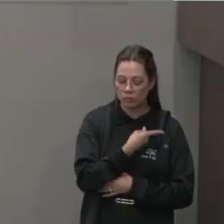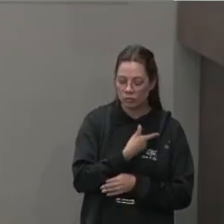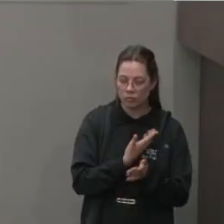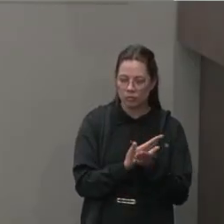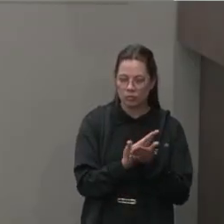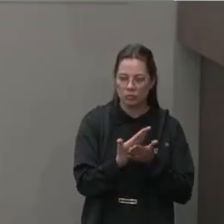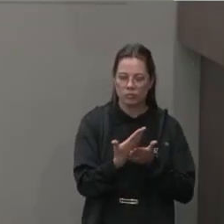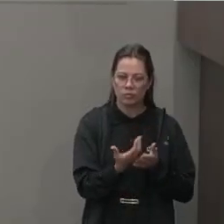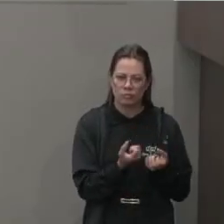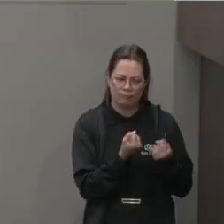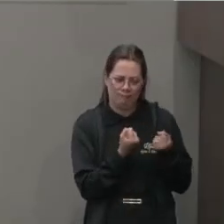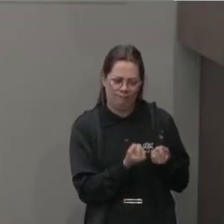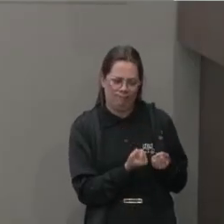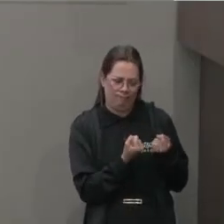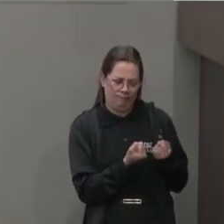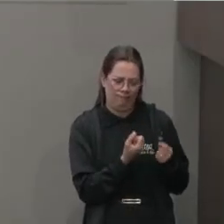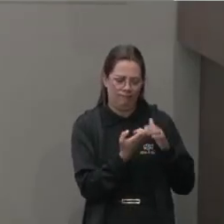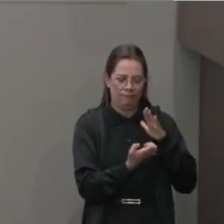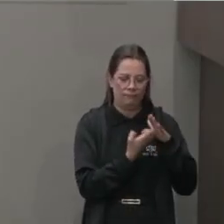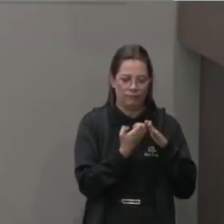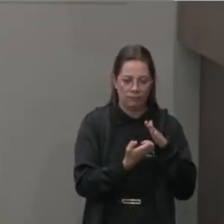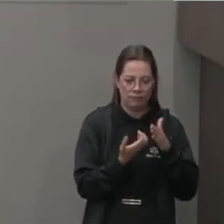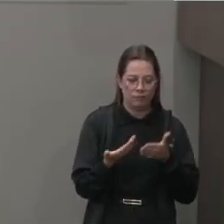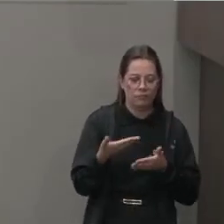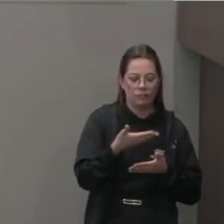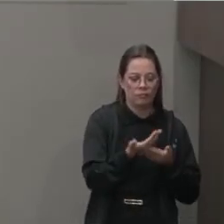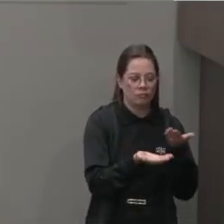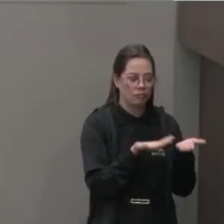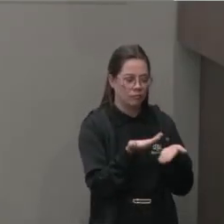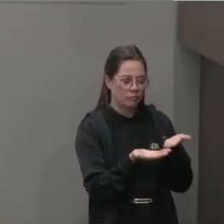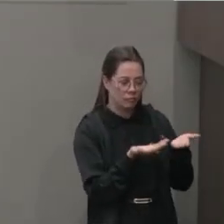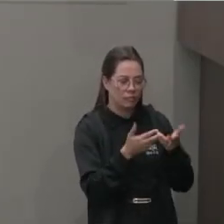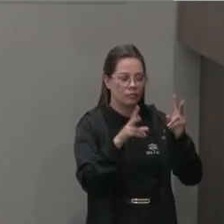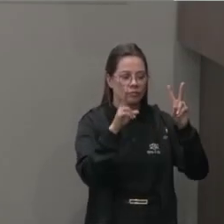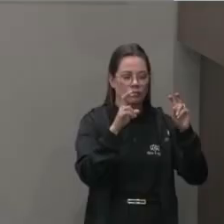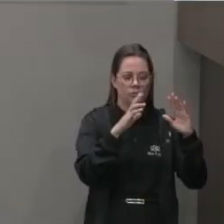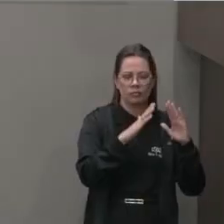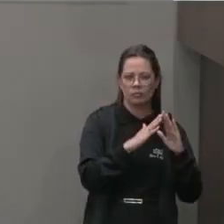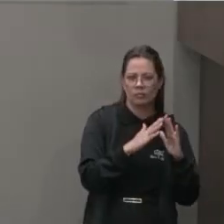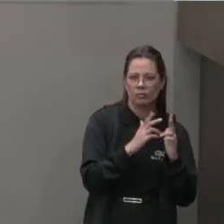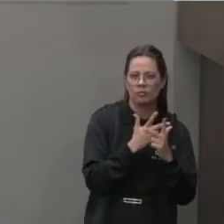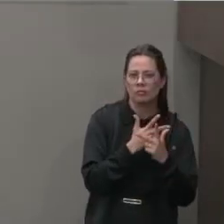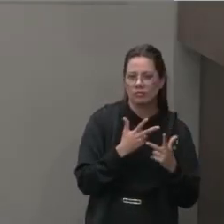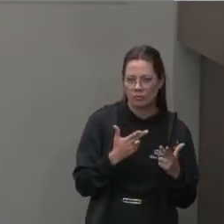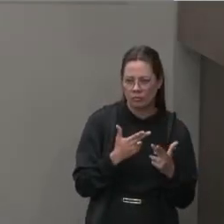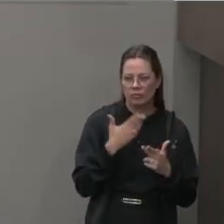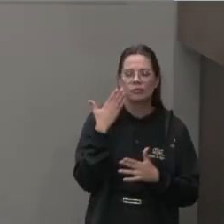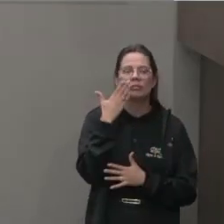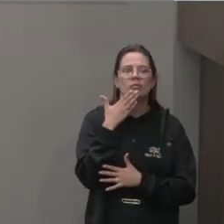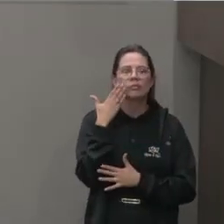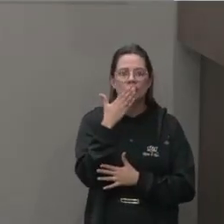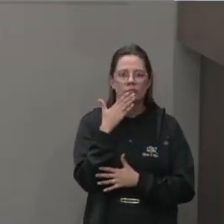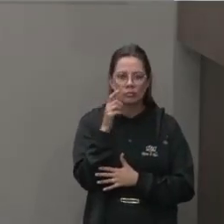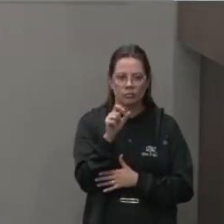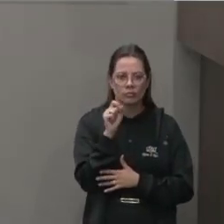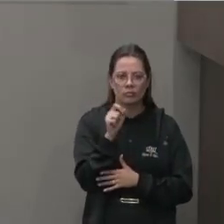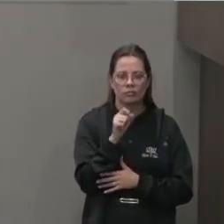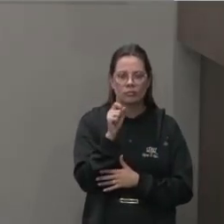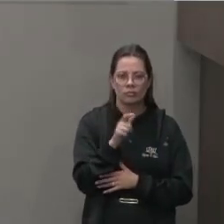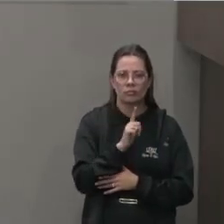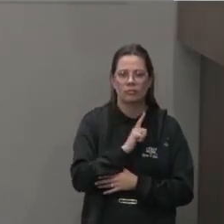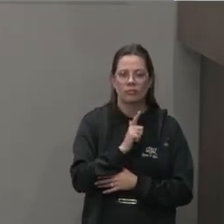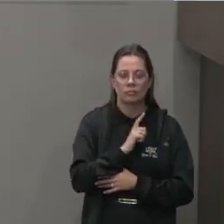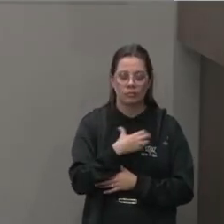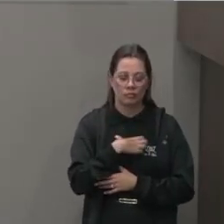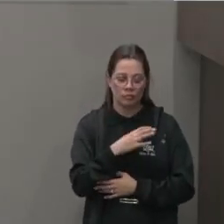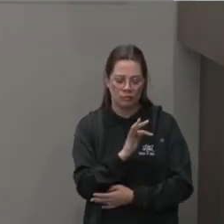começar sobrecarregando os empresários que vêm atender a questão habitacional em Passo Fundo, vai dar discurso justamente para que a oposição quer.